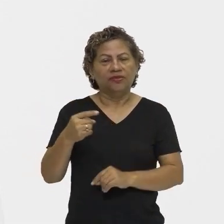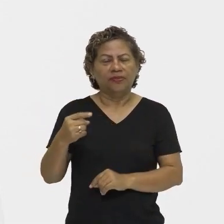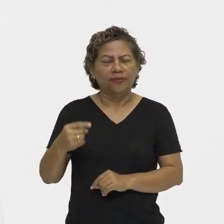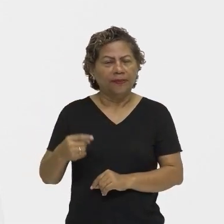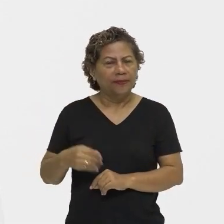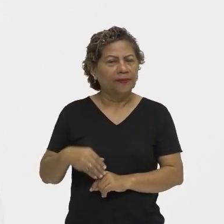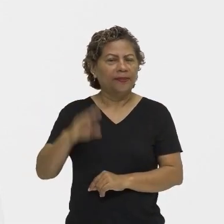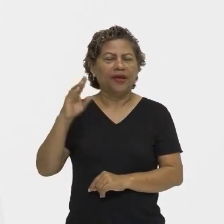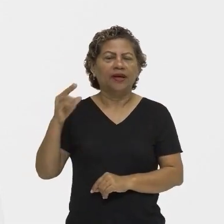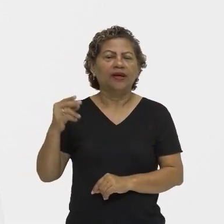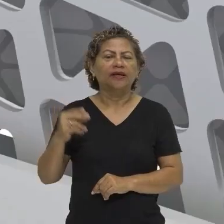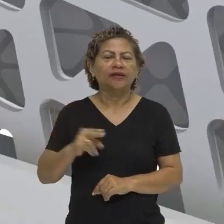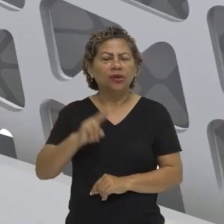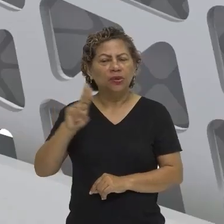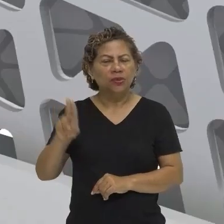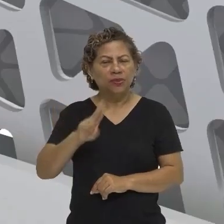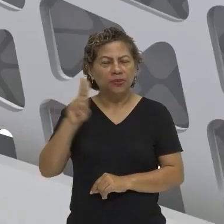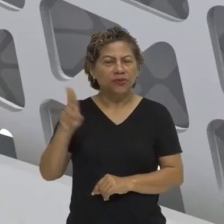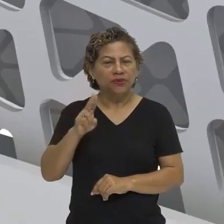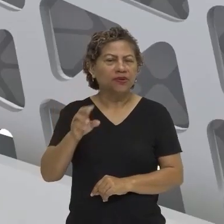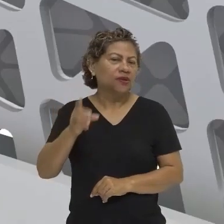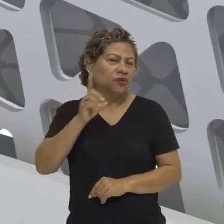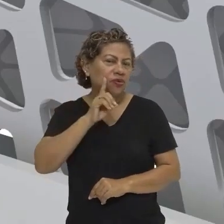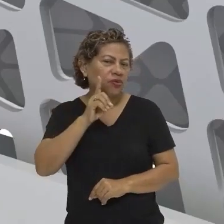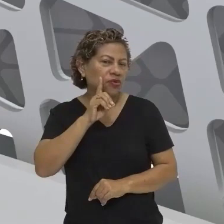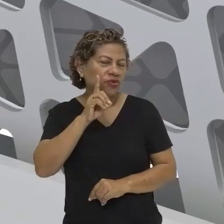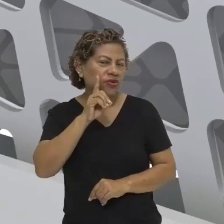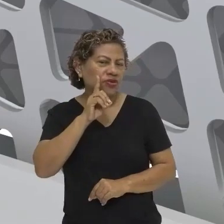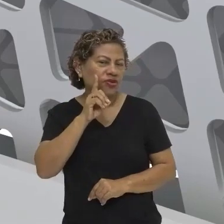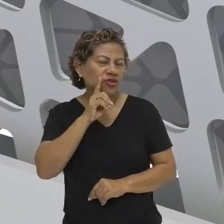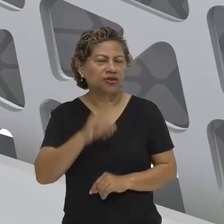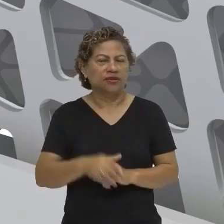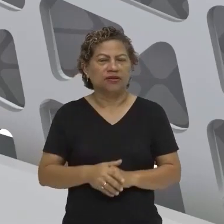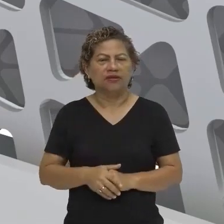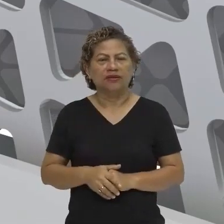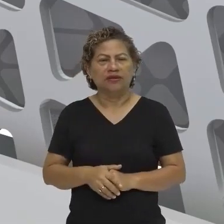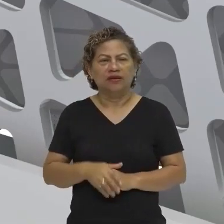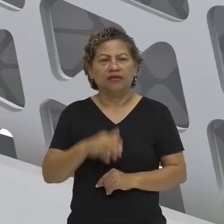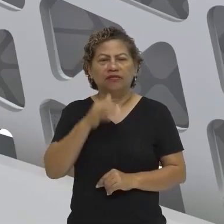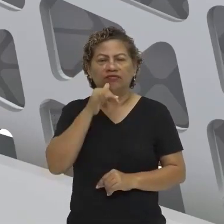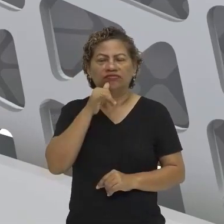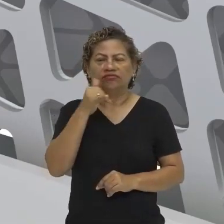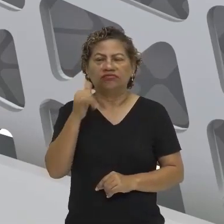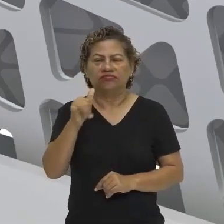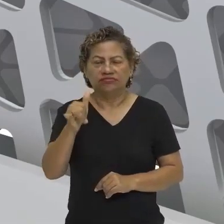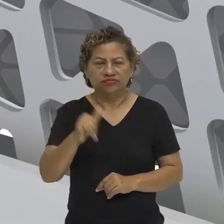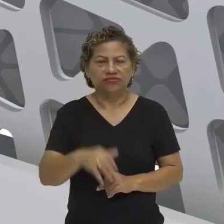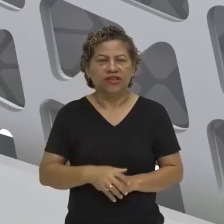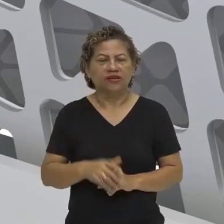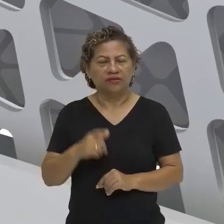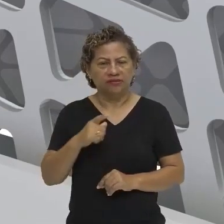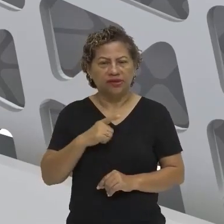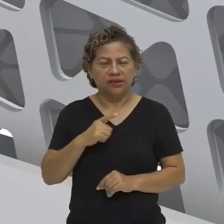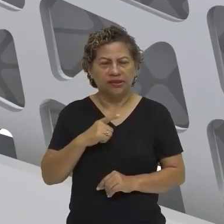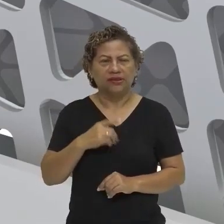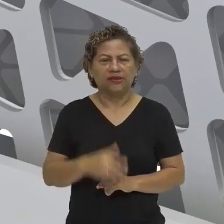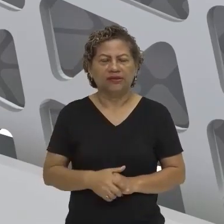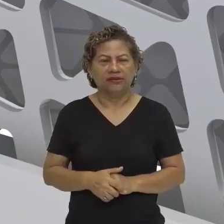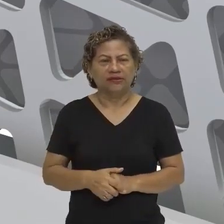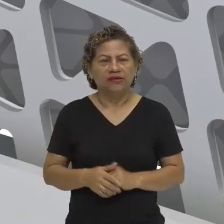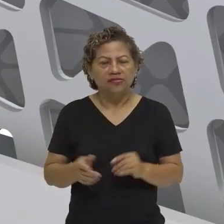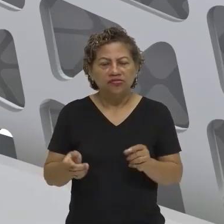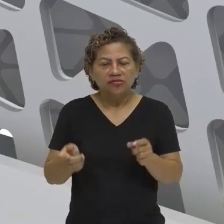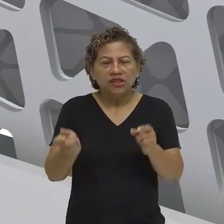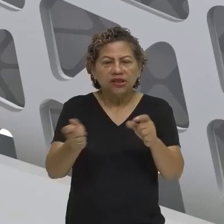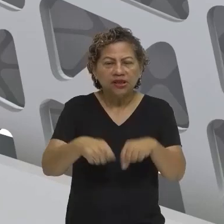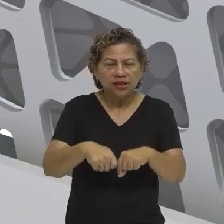utiliza. O mais importante no nosso cotidiano é a energia elétrica, certo? É o que está levando, dando a